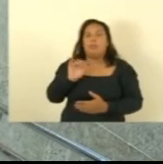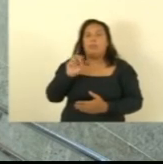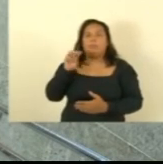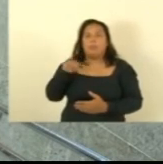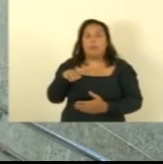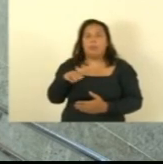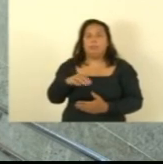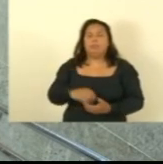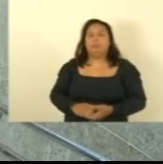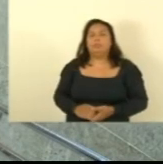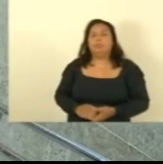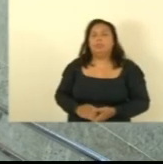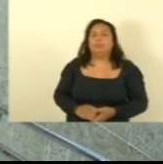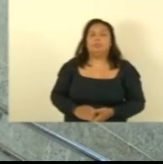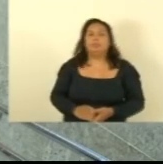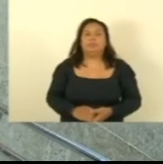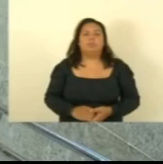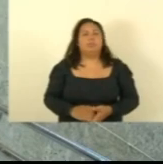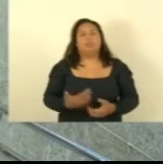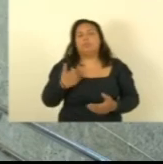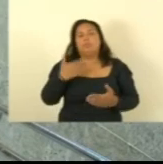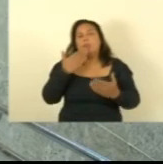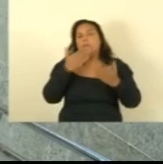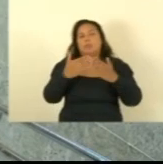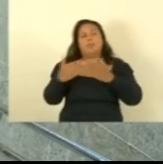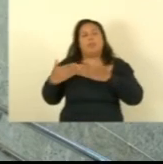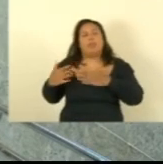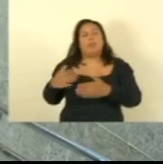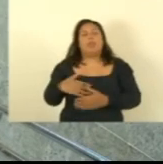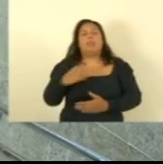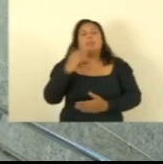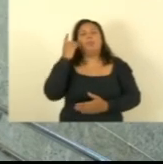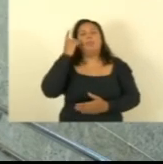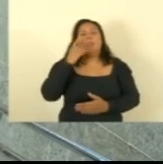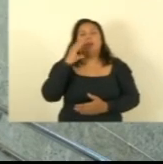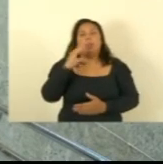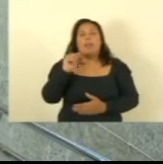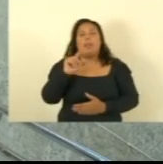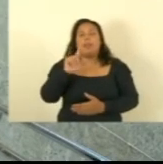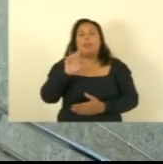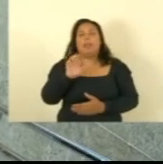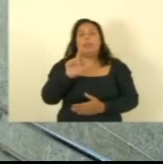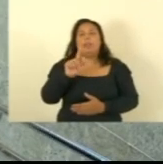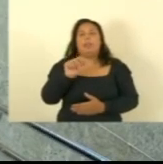Deputado Thiago Hoffmann, não respondendo. Deputado Calegari.